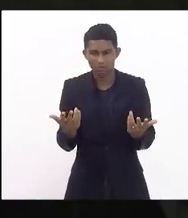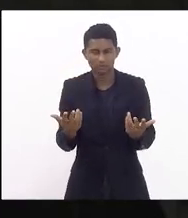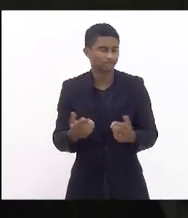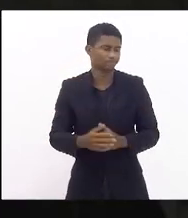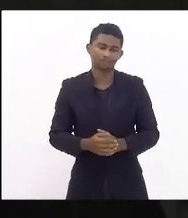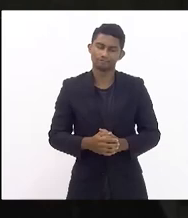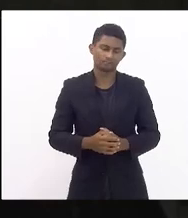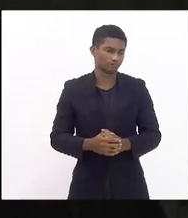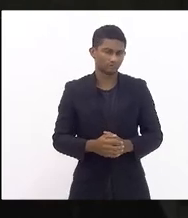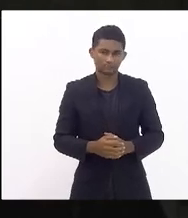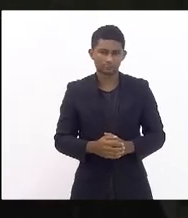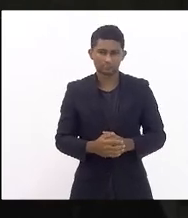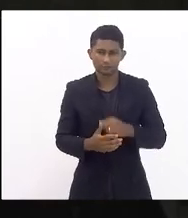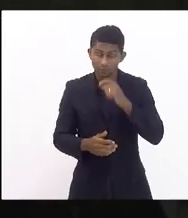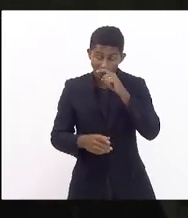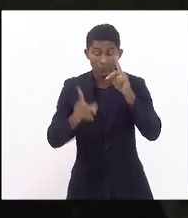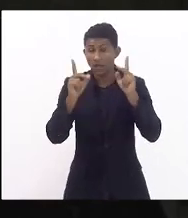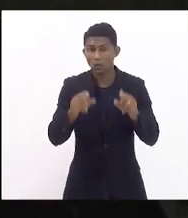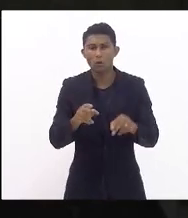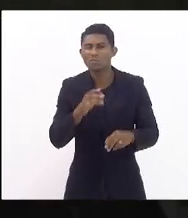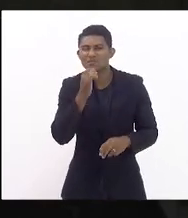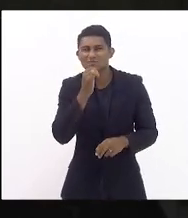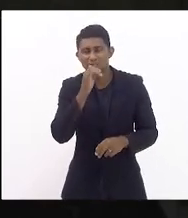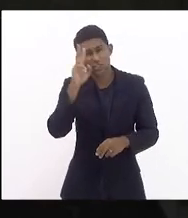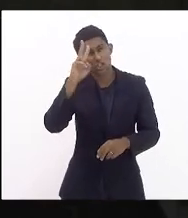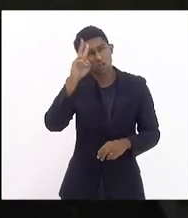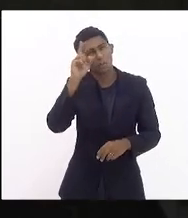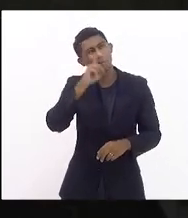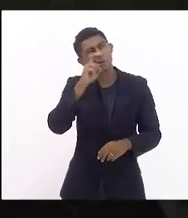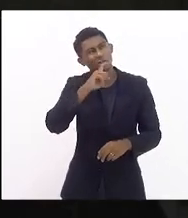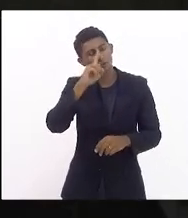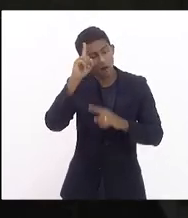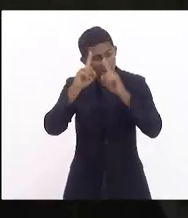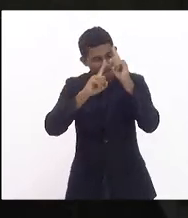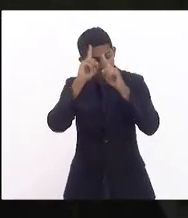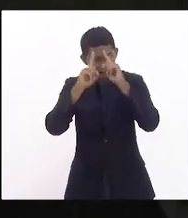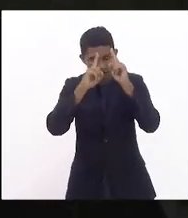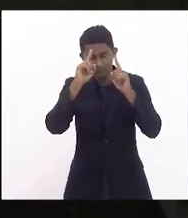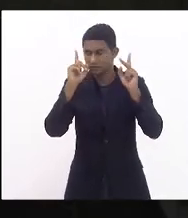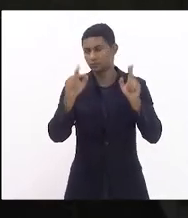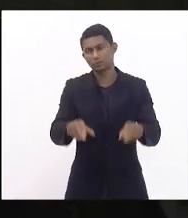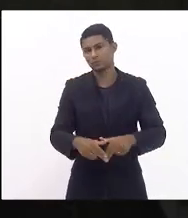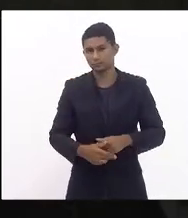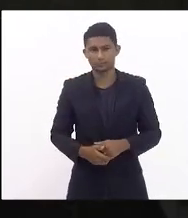história de carochinha, senhora presidente. E isso